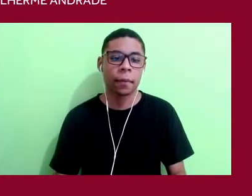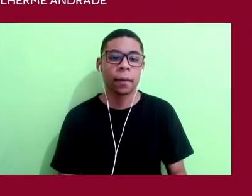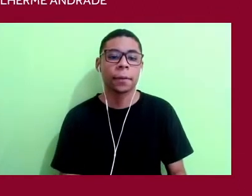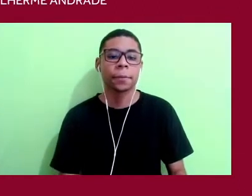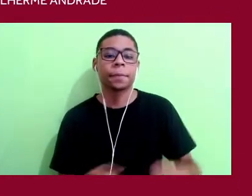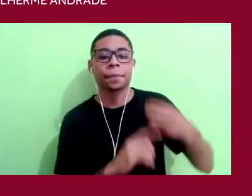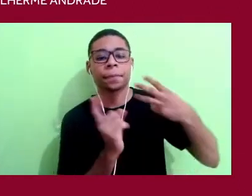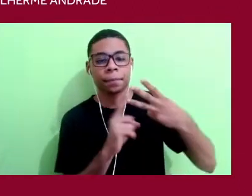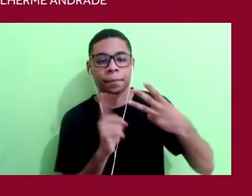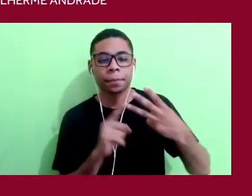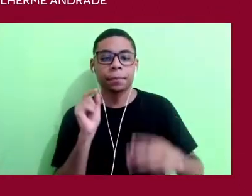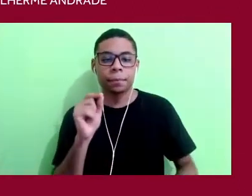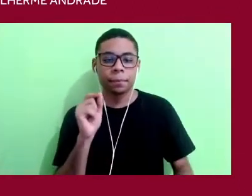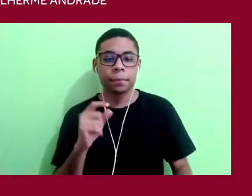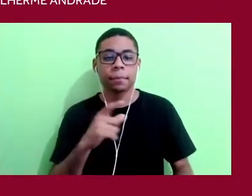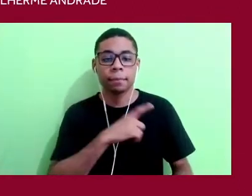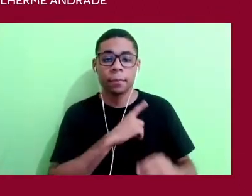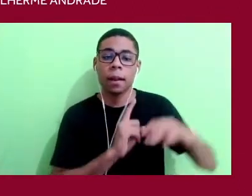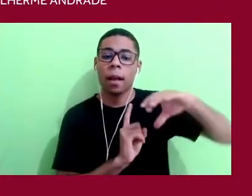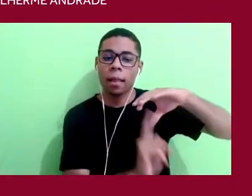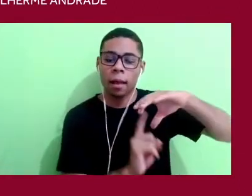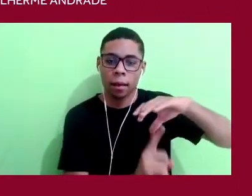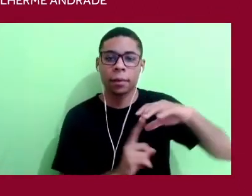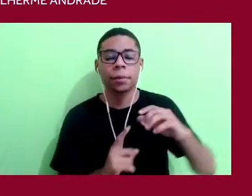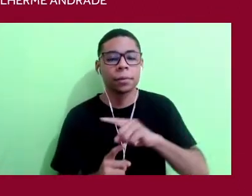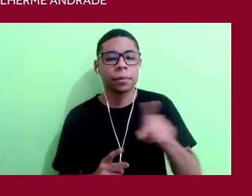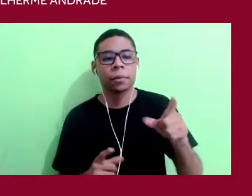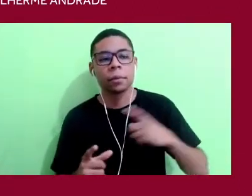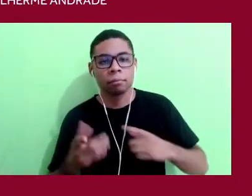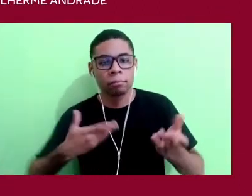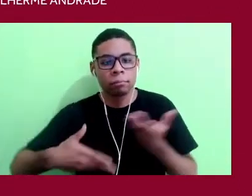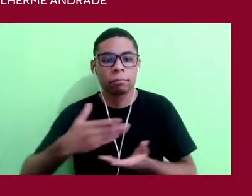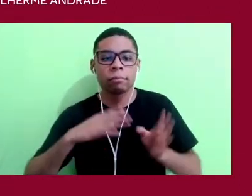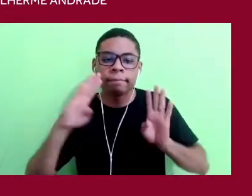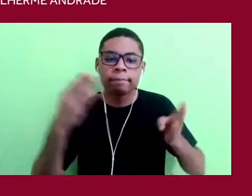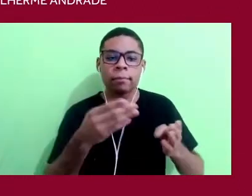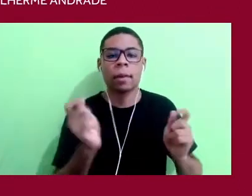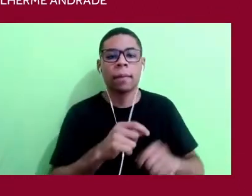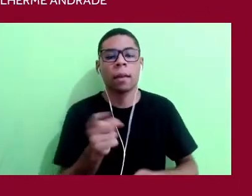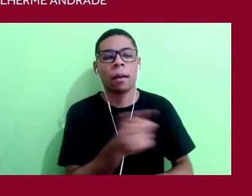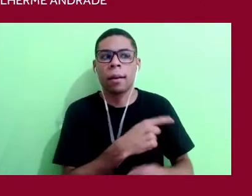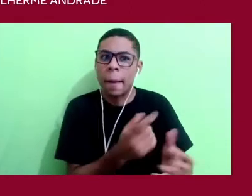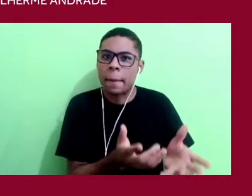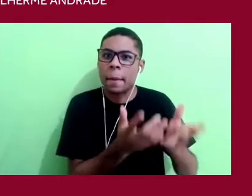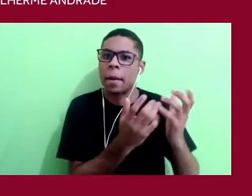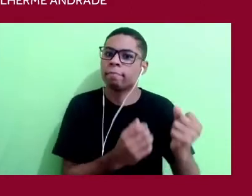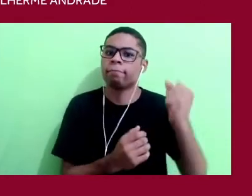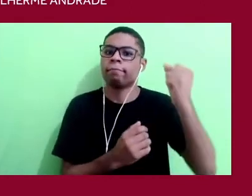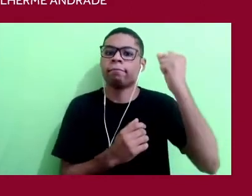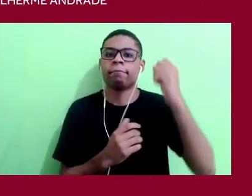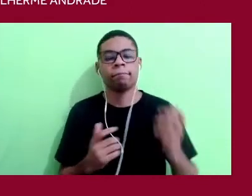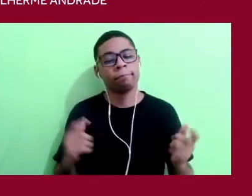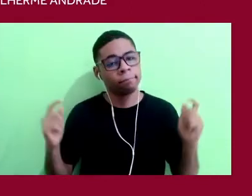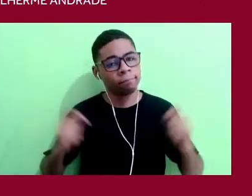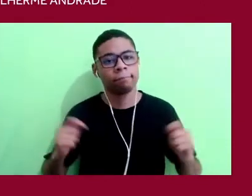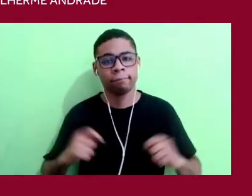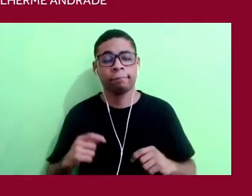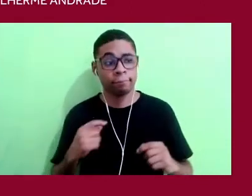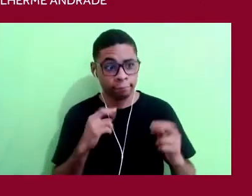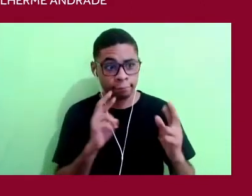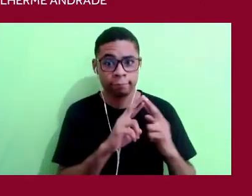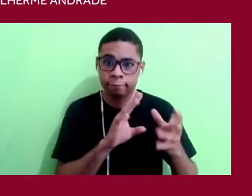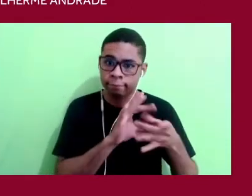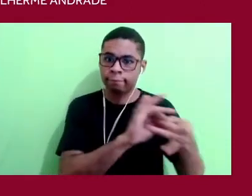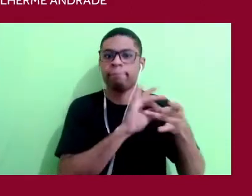os clientes e usuários. A partir da interação, da socialização, a gente consegue fortalecer o laço,